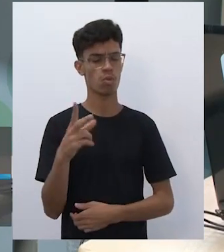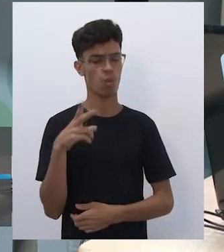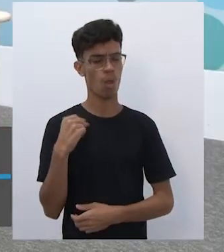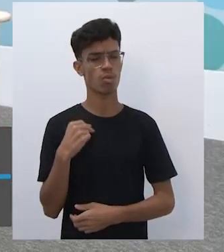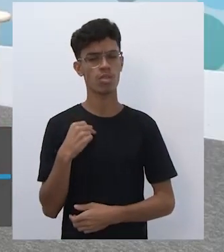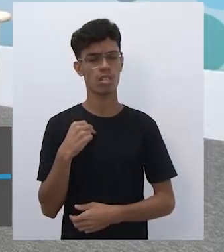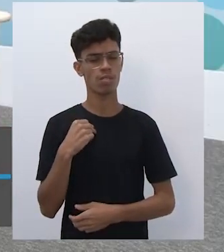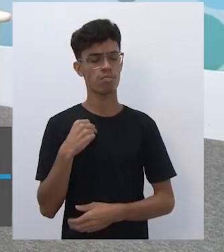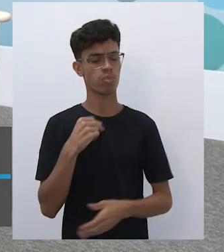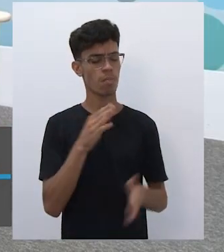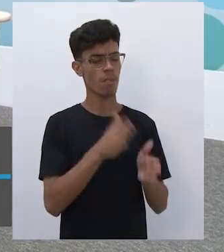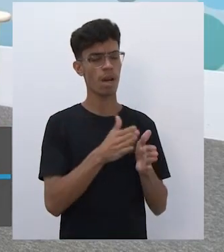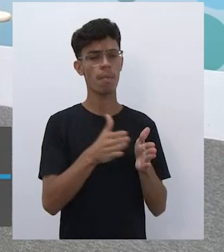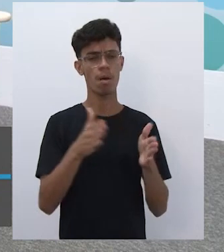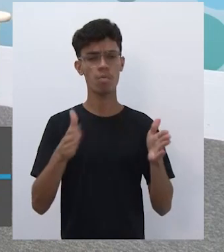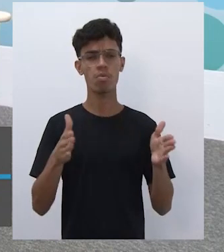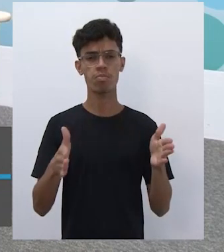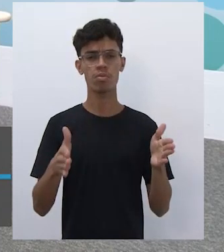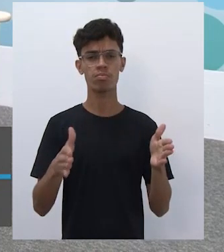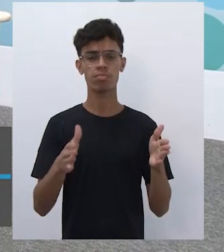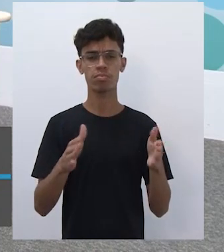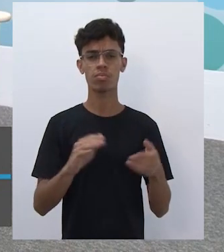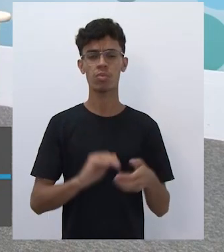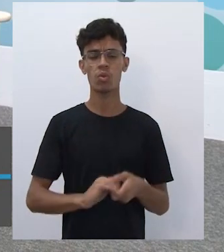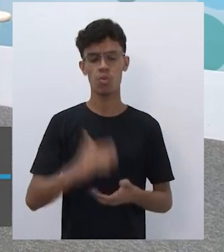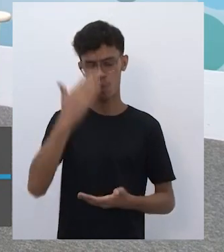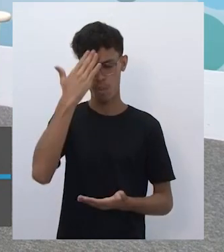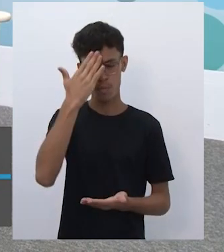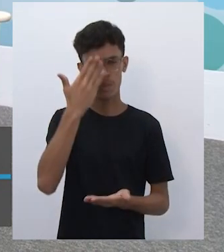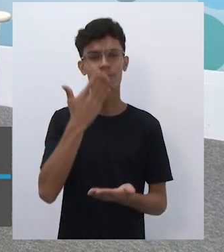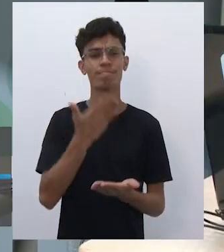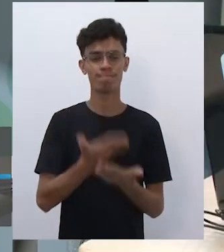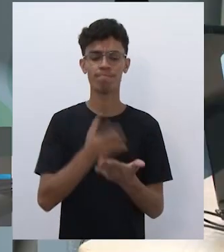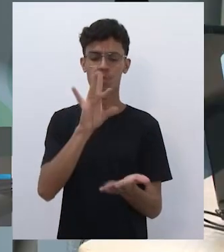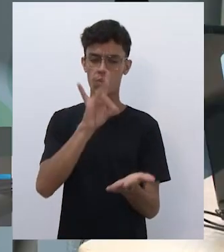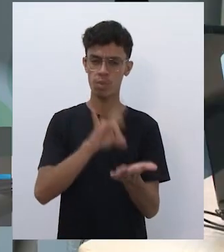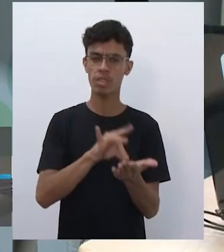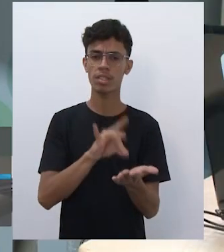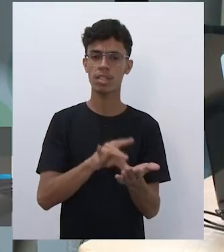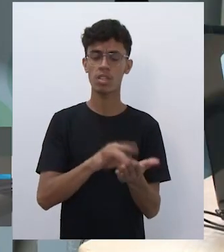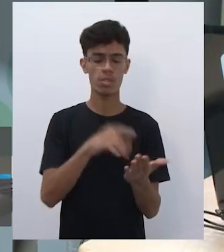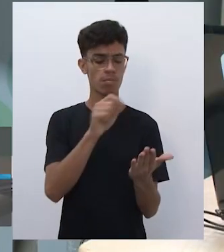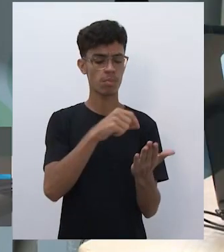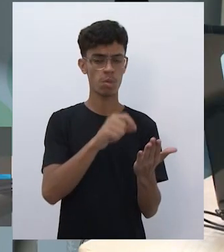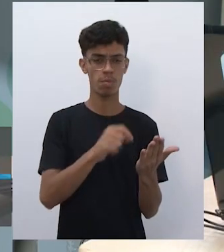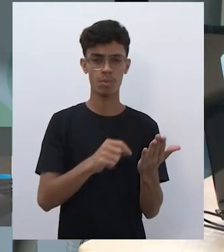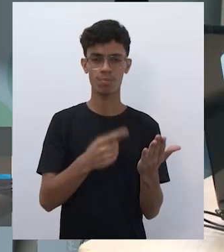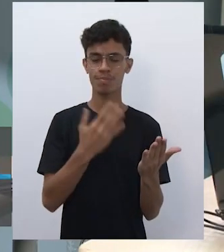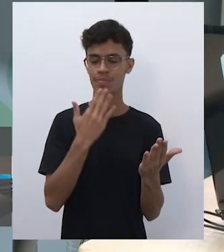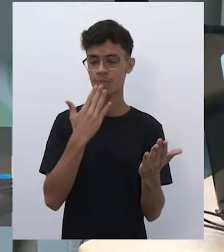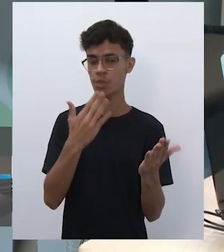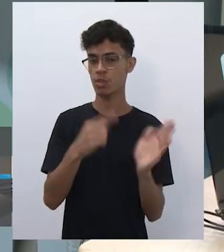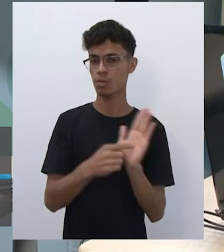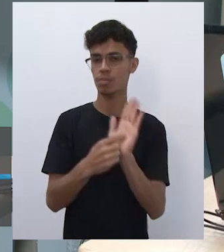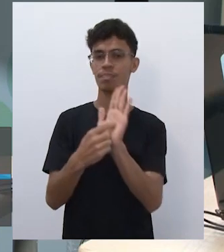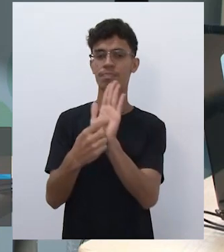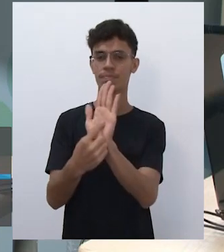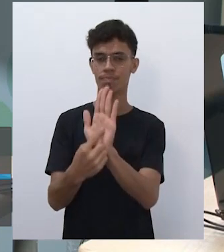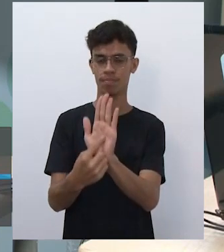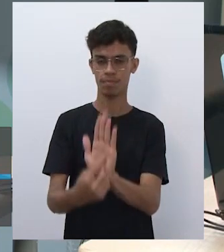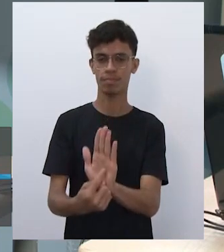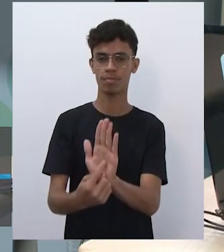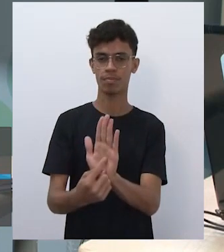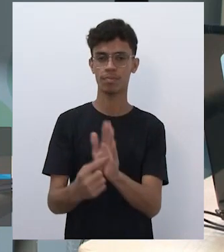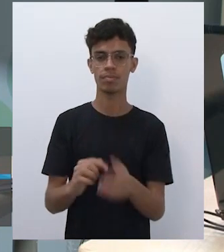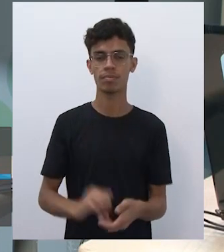organizado, é um pessoal que está seguindo, né? Passa segurança, passa verdade naquilo que você está oferecendo aí para